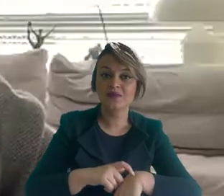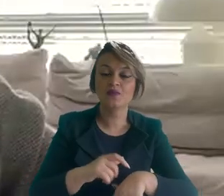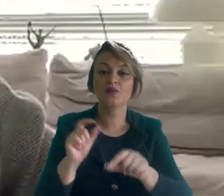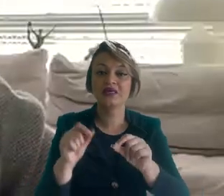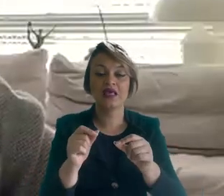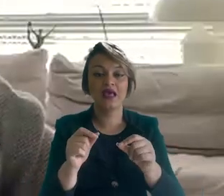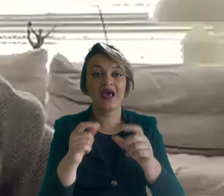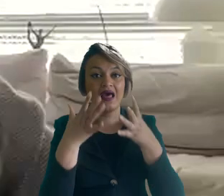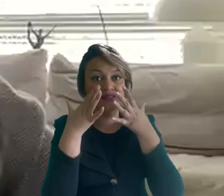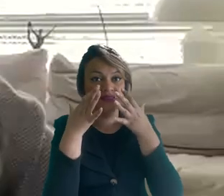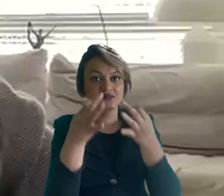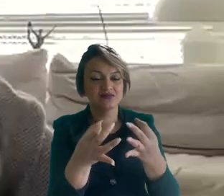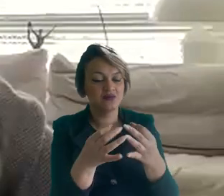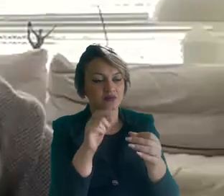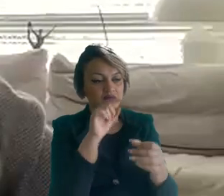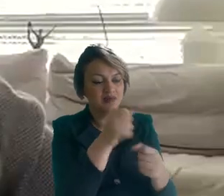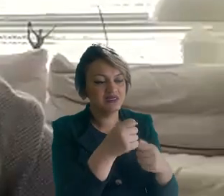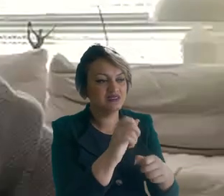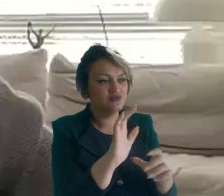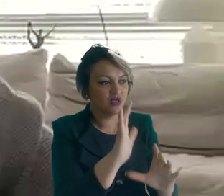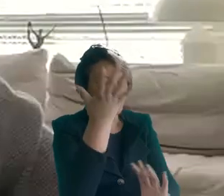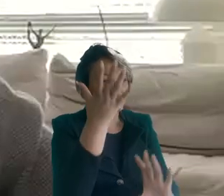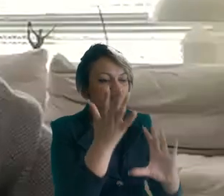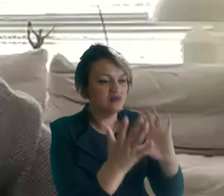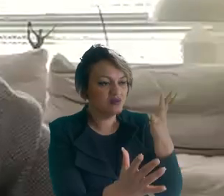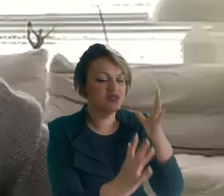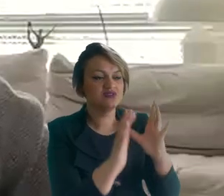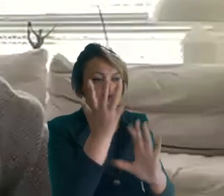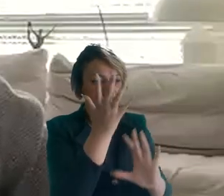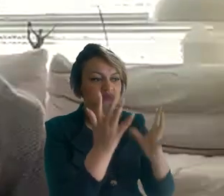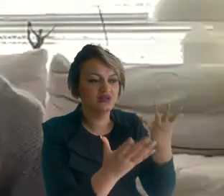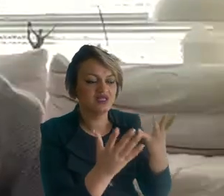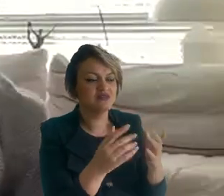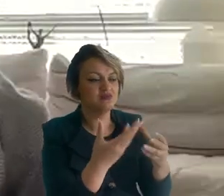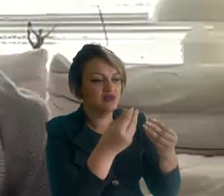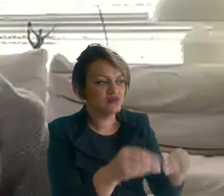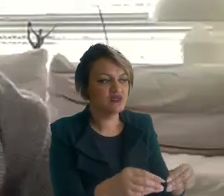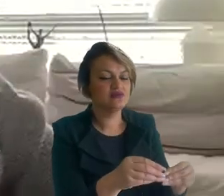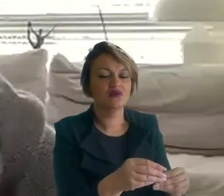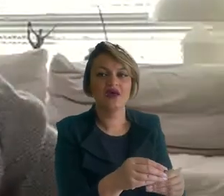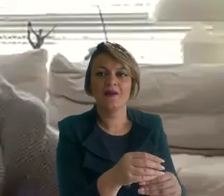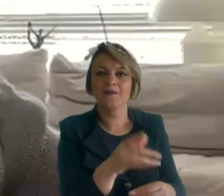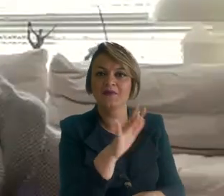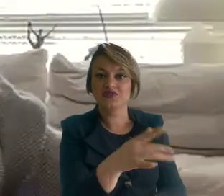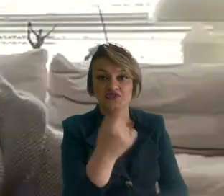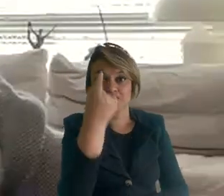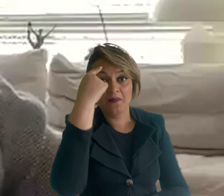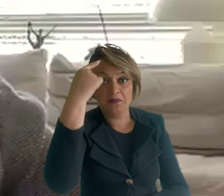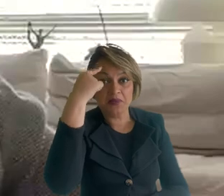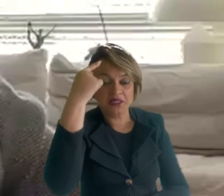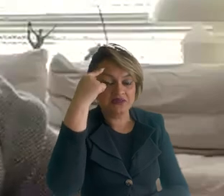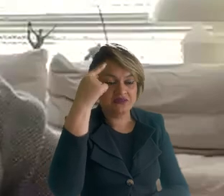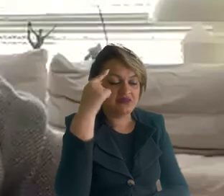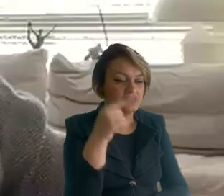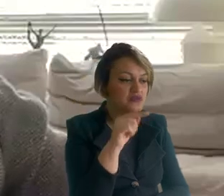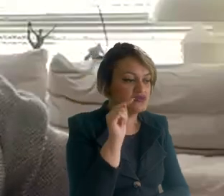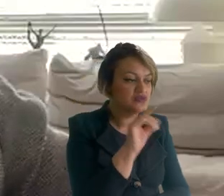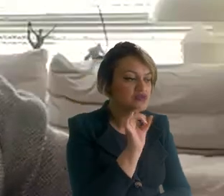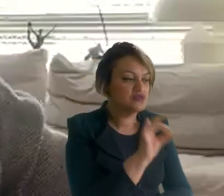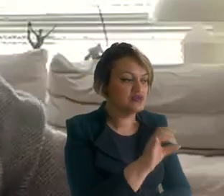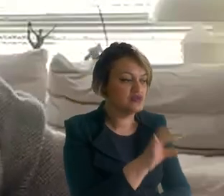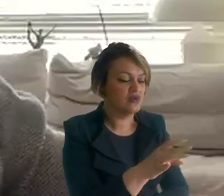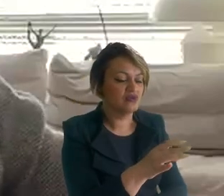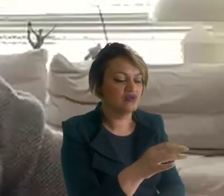dar atenção para os fenômenos que são causadores de dano e não necessariamente são decorrentes